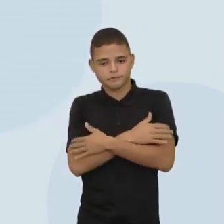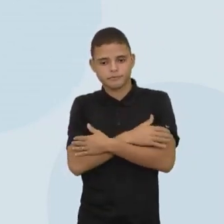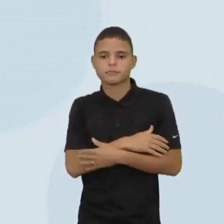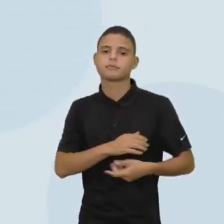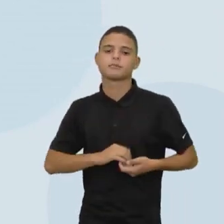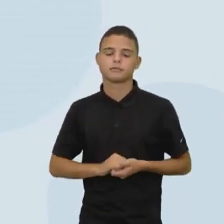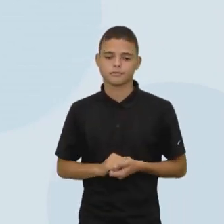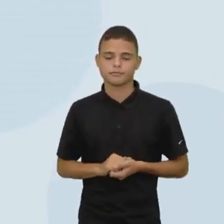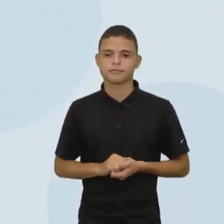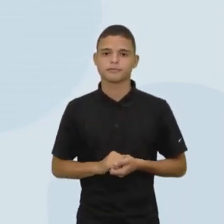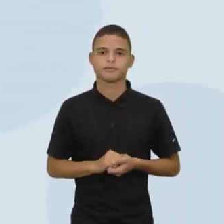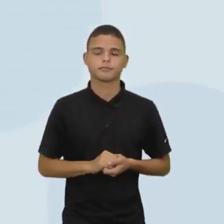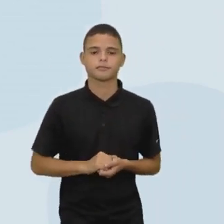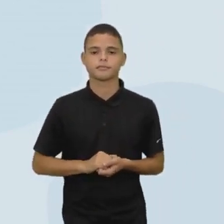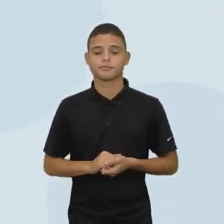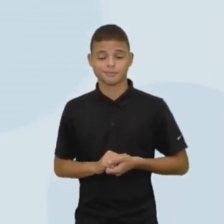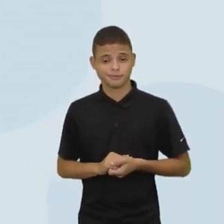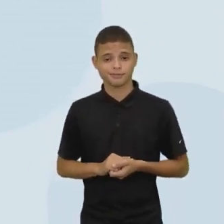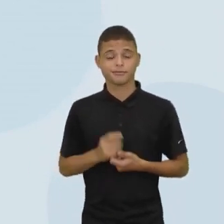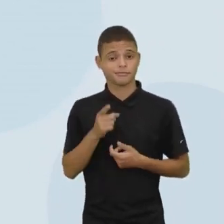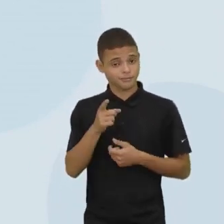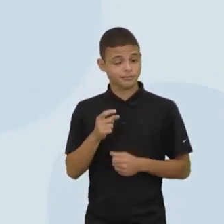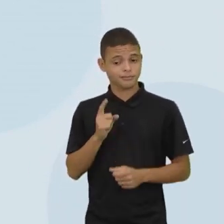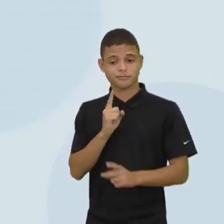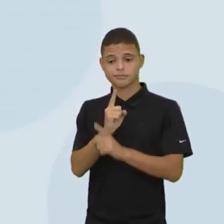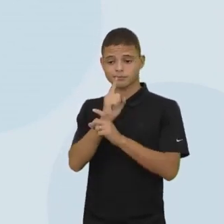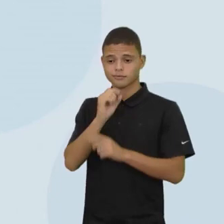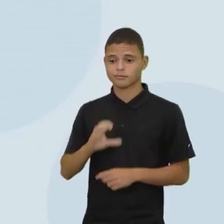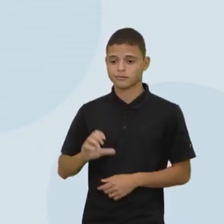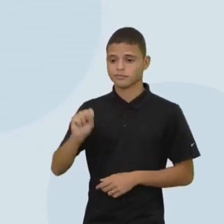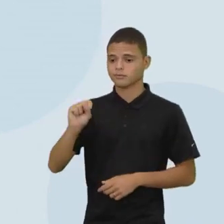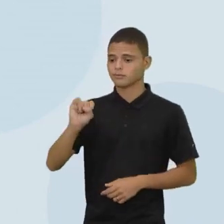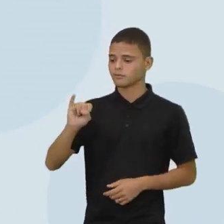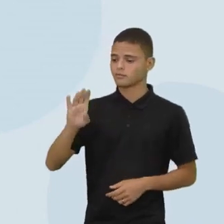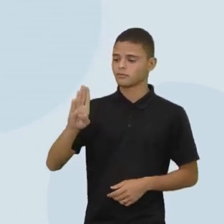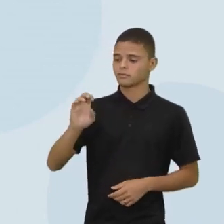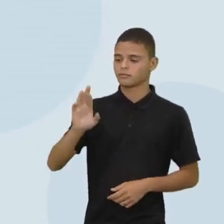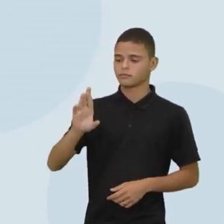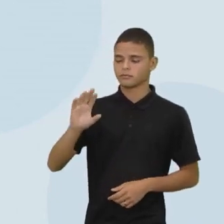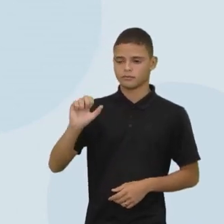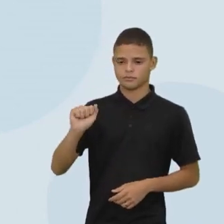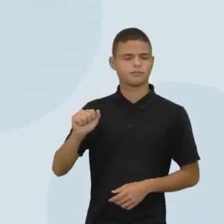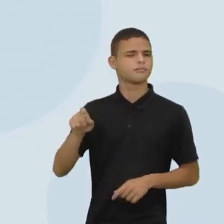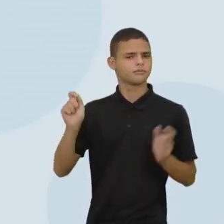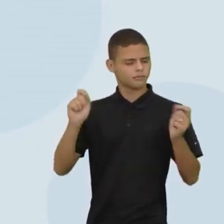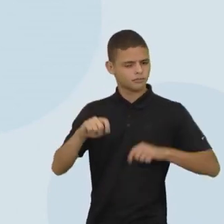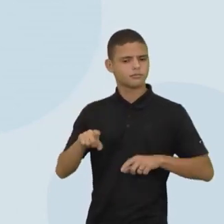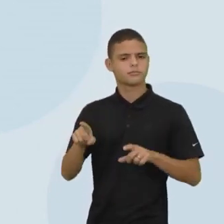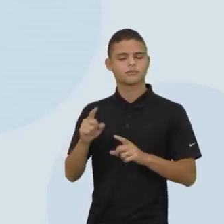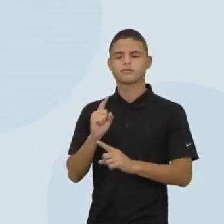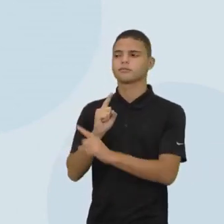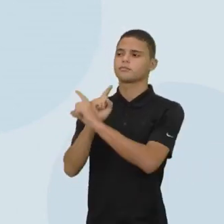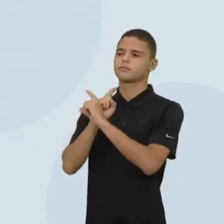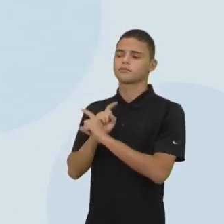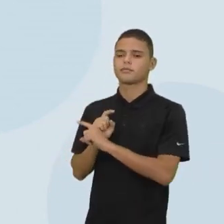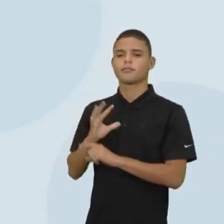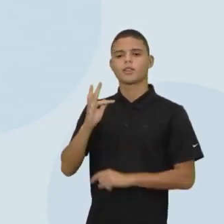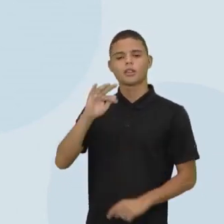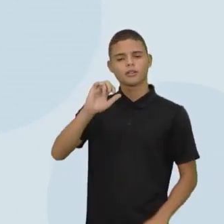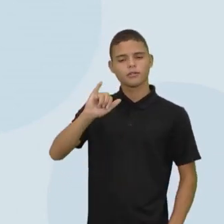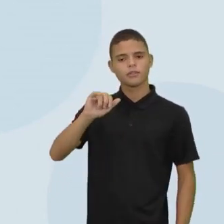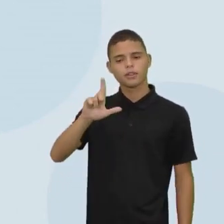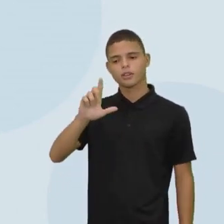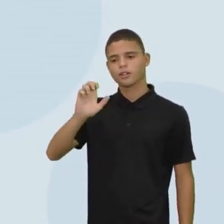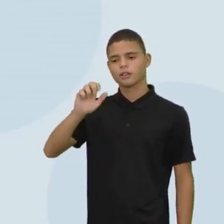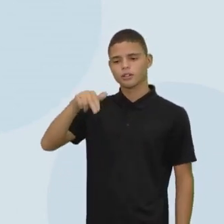na área continental. Então você encontra na Sibéria, como a gente encontra aí, mas também encontra em outros países lá, como Finlândia,